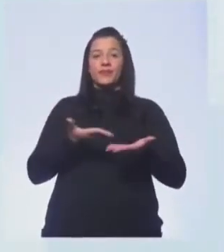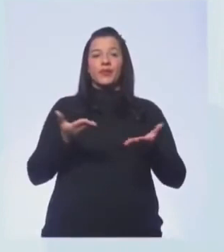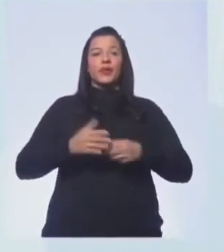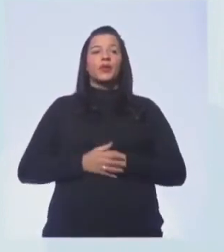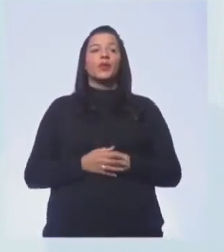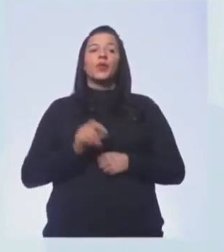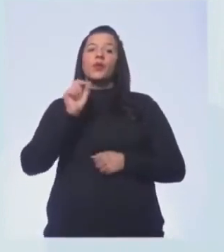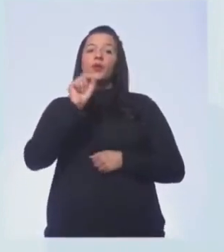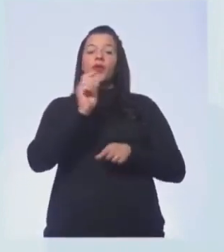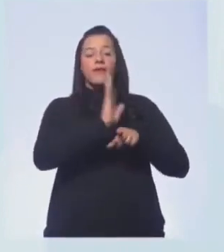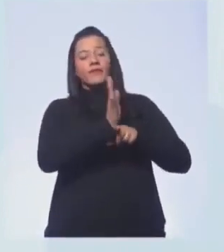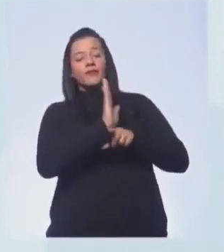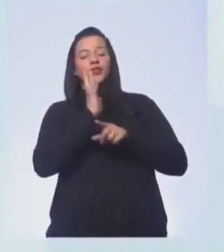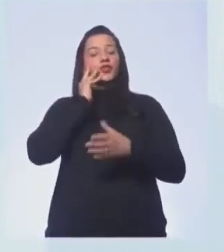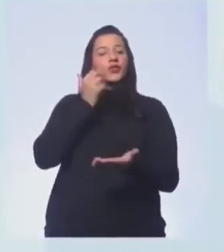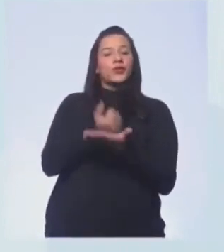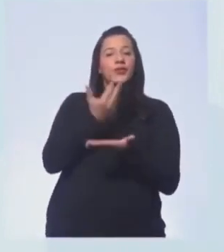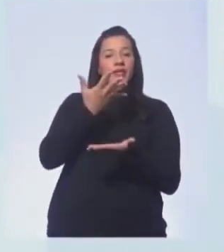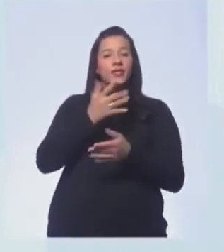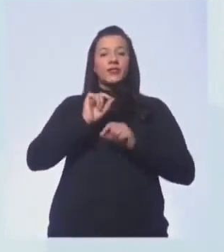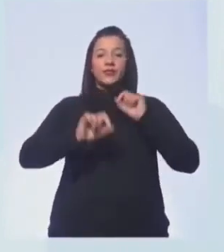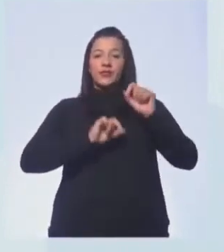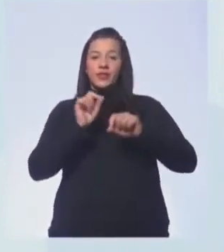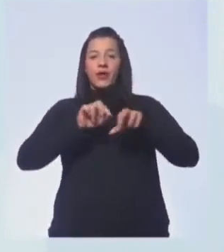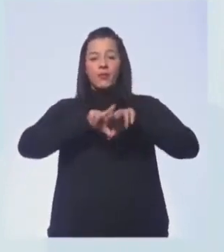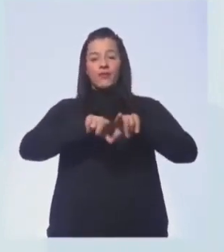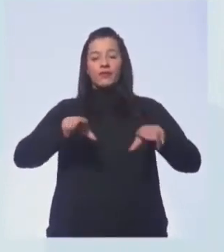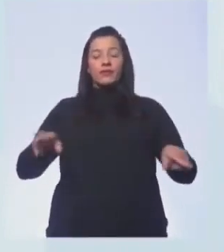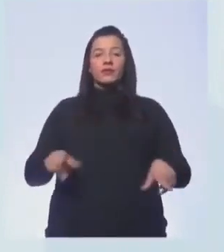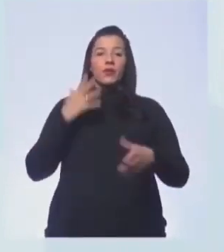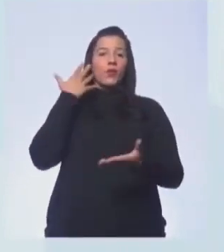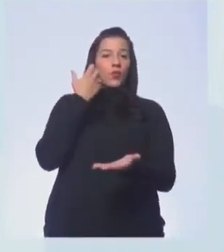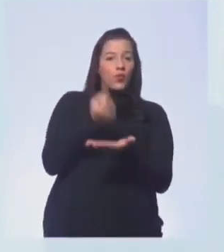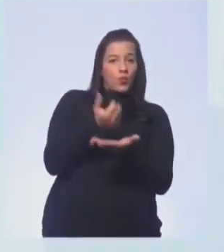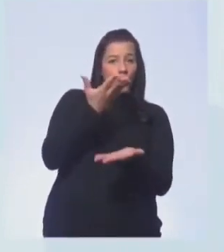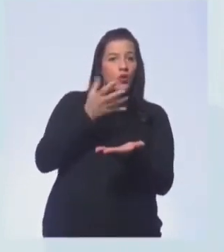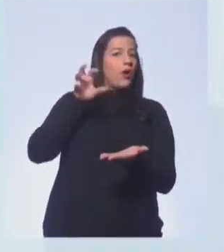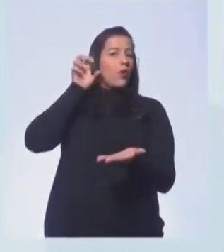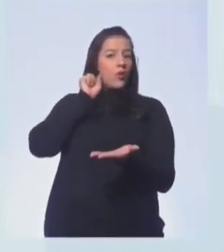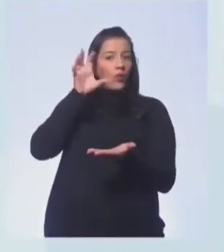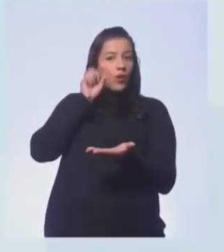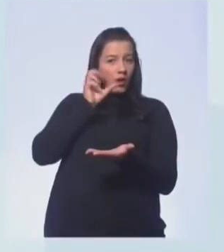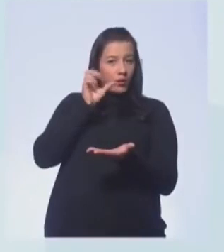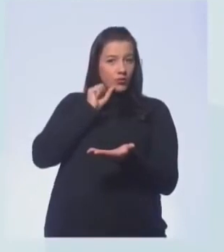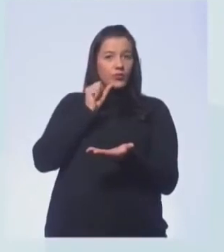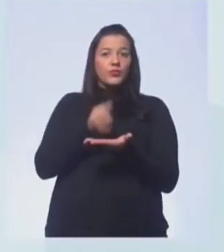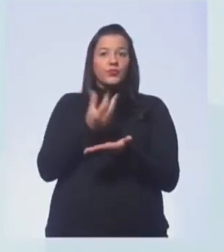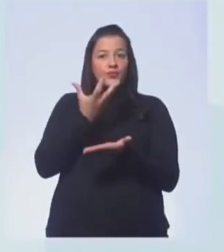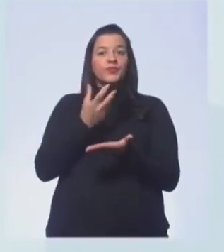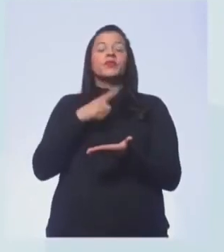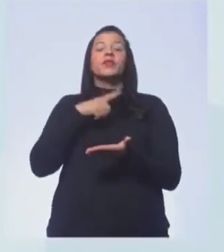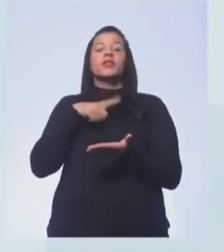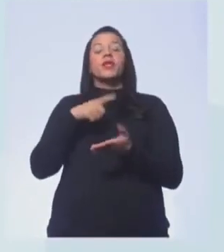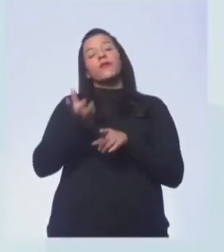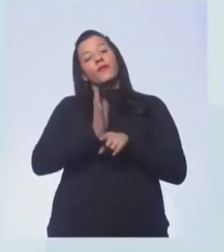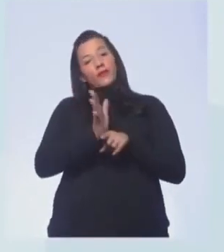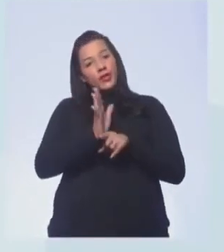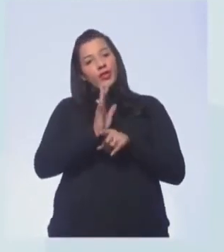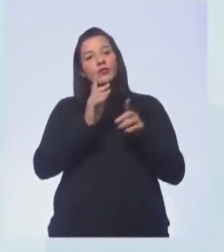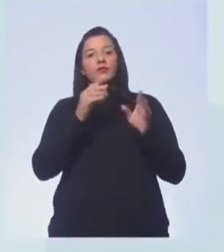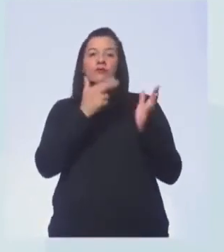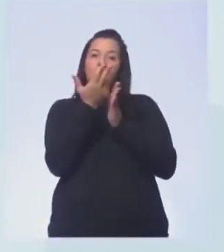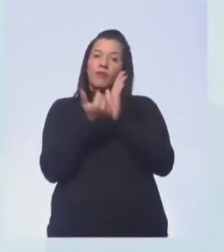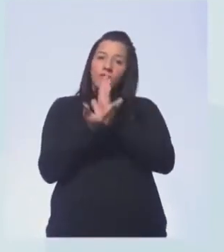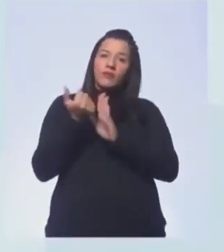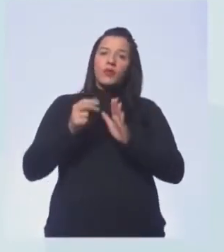que é videocast? Videocast é uma variação do podcast, né? Então, o podcast é o áudio, né? Além do áudio, então o videocast tem o vídeo também, tem imagens